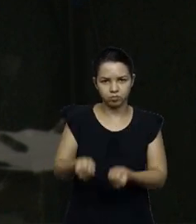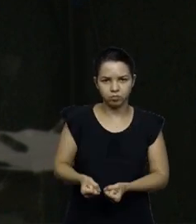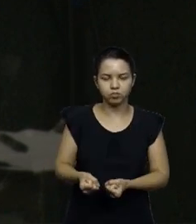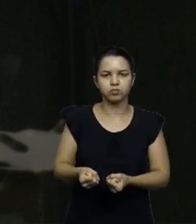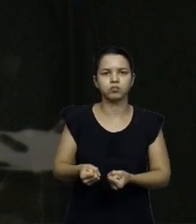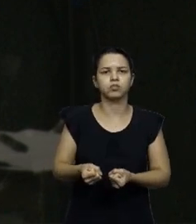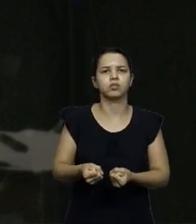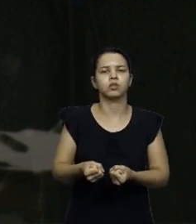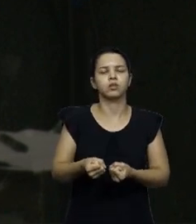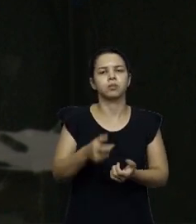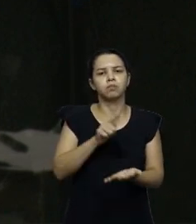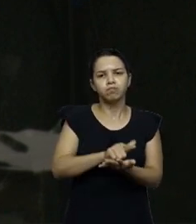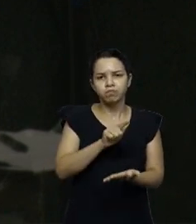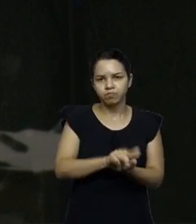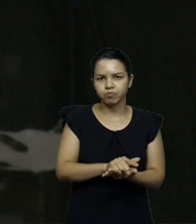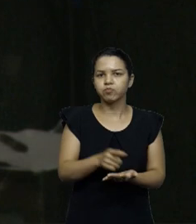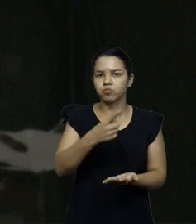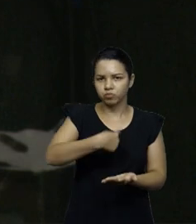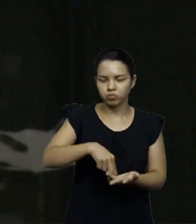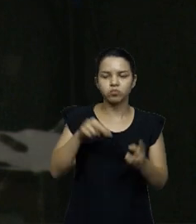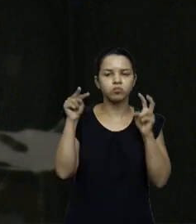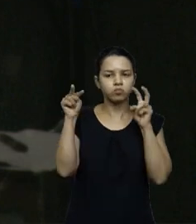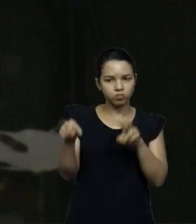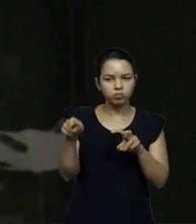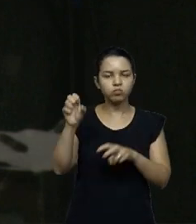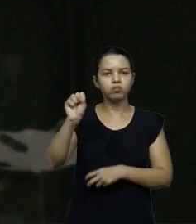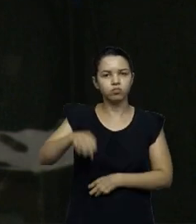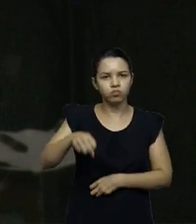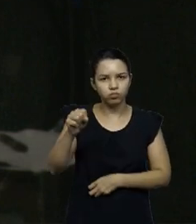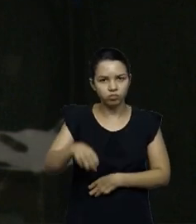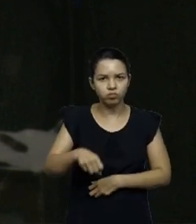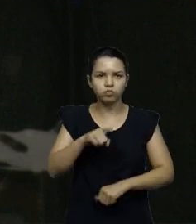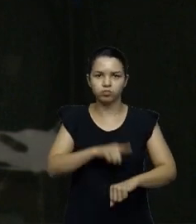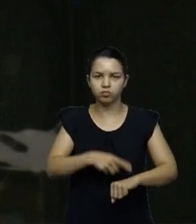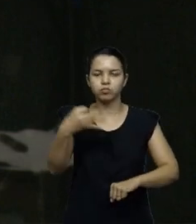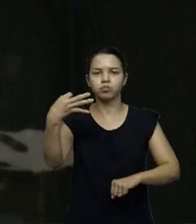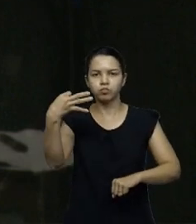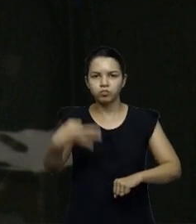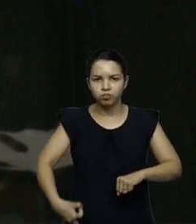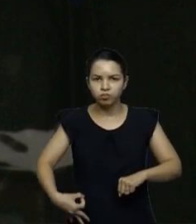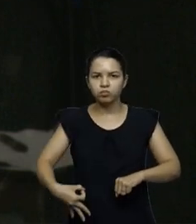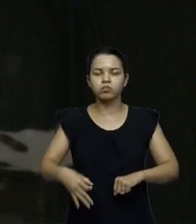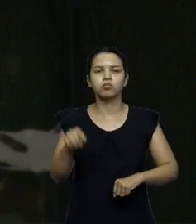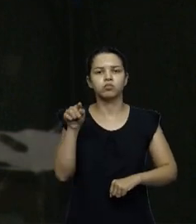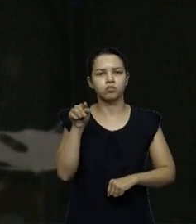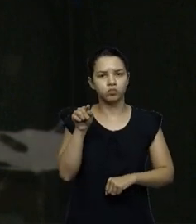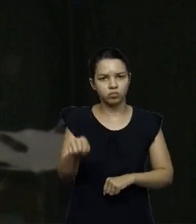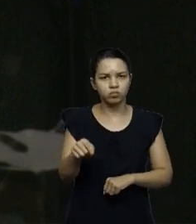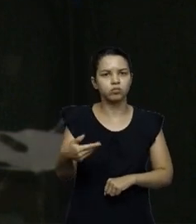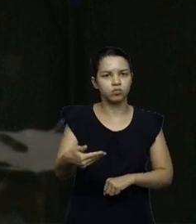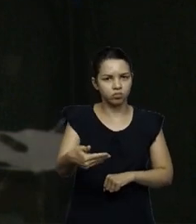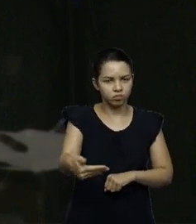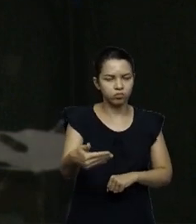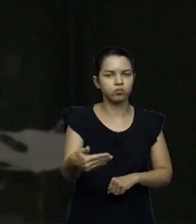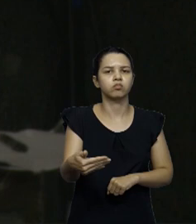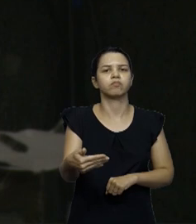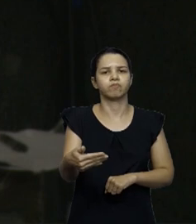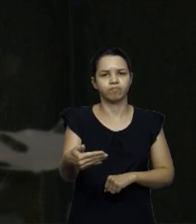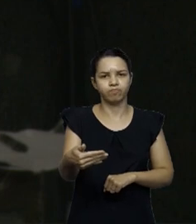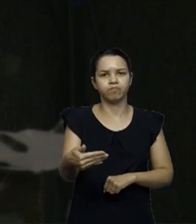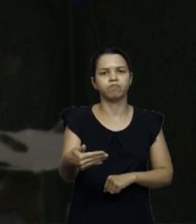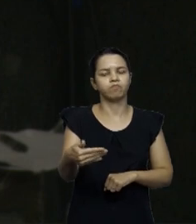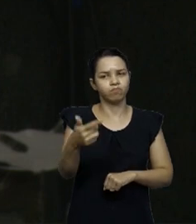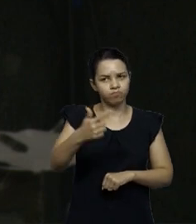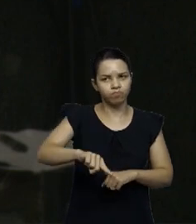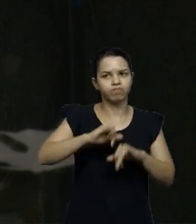laudos estamos sim de olho e no momento oportuno essa situação será lativa lastimavelmente mais um